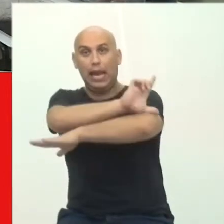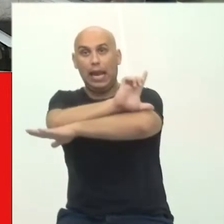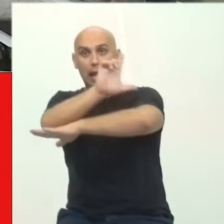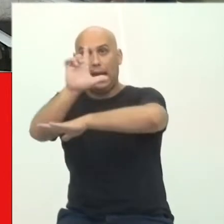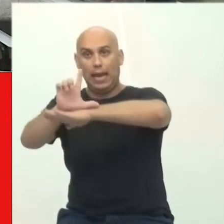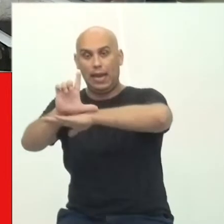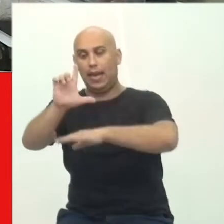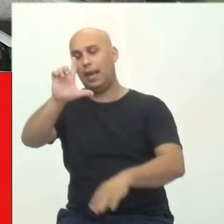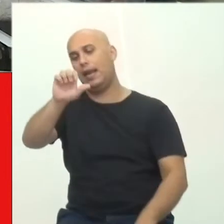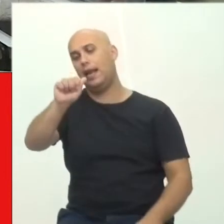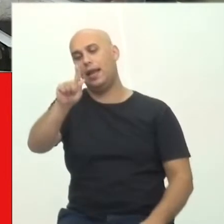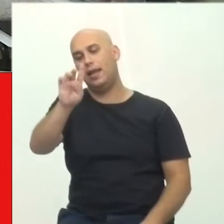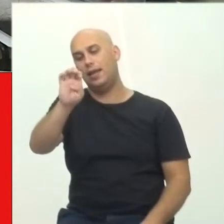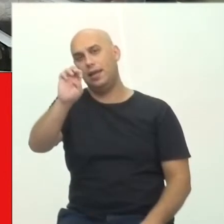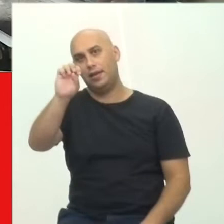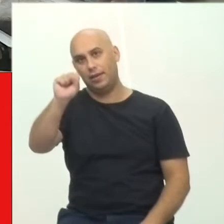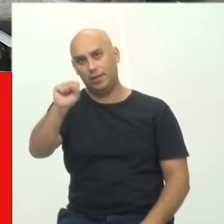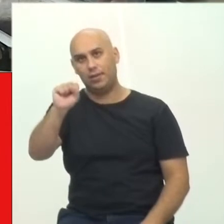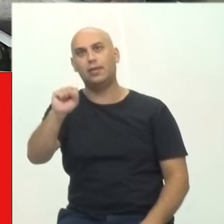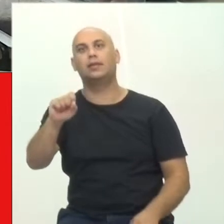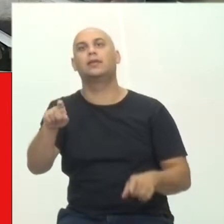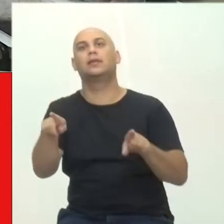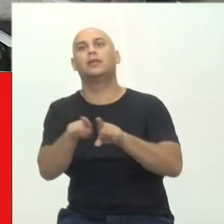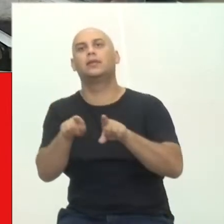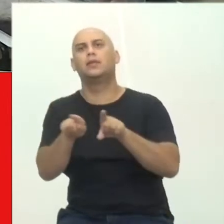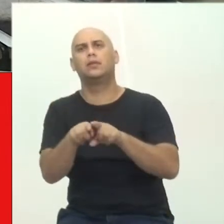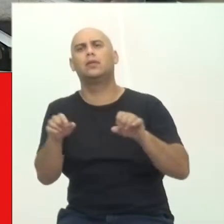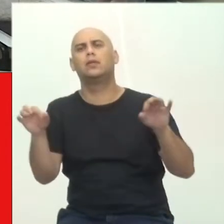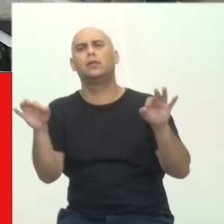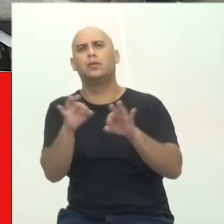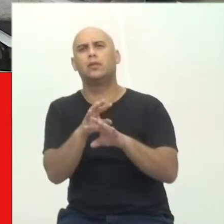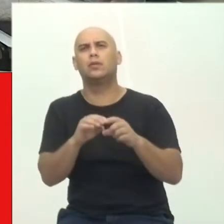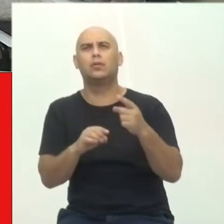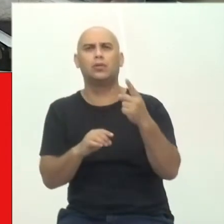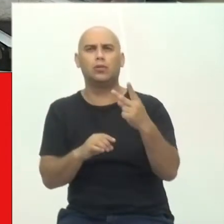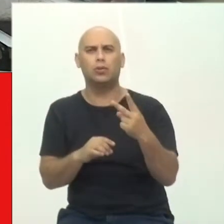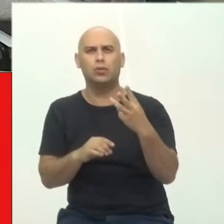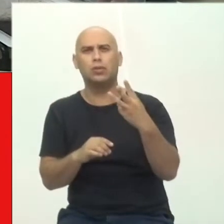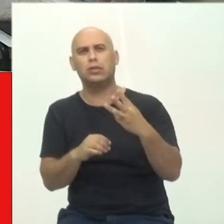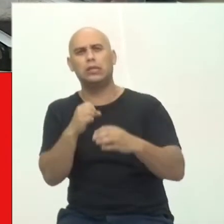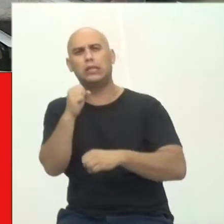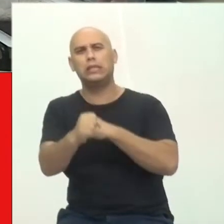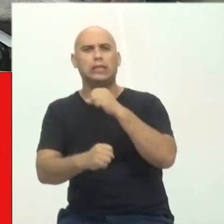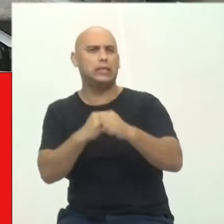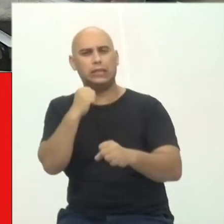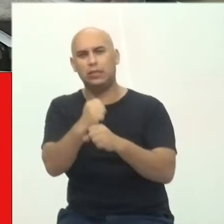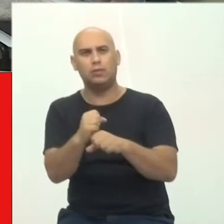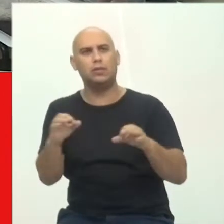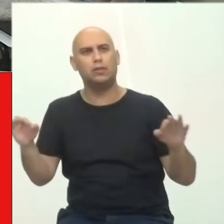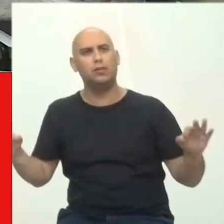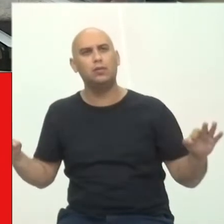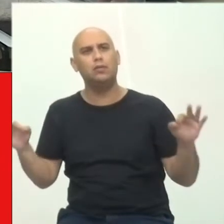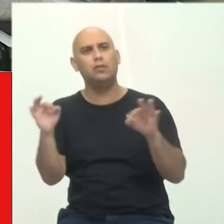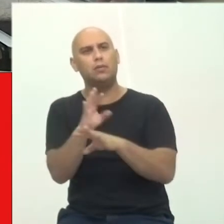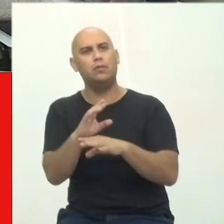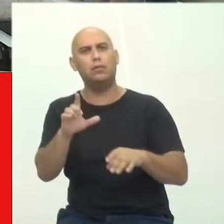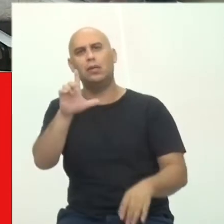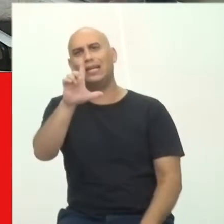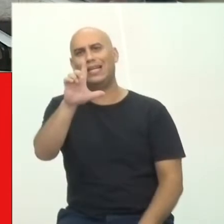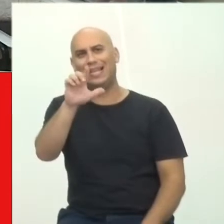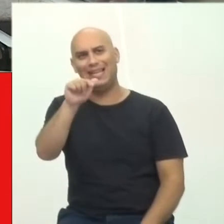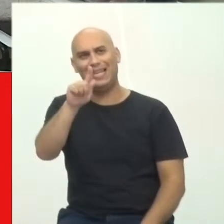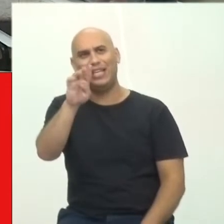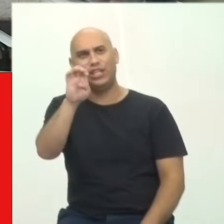na Serra, né? Ela tem a ciclovia, terminaram, acho que faz uns 2, 3 anos. E Lages é um morro,